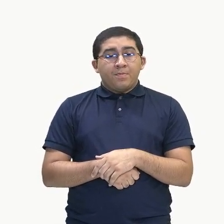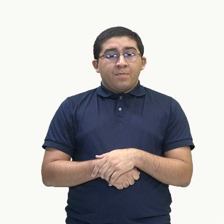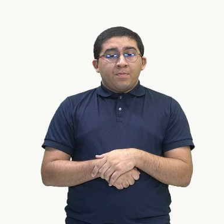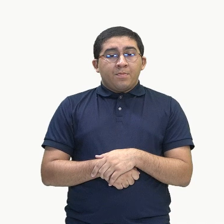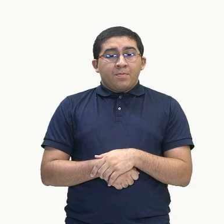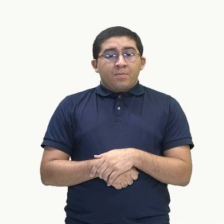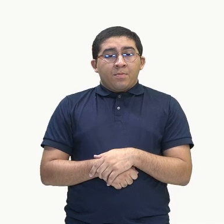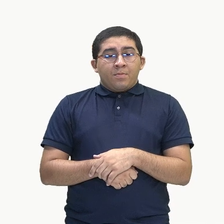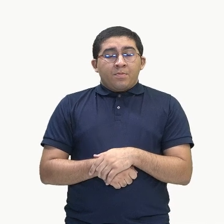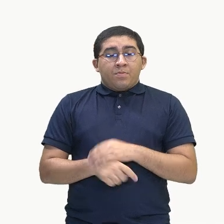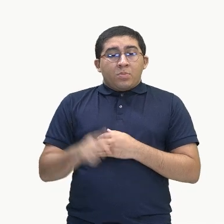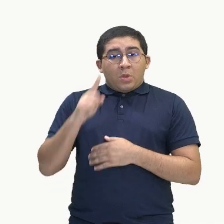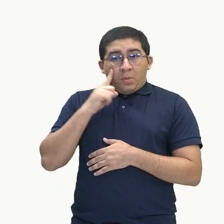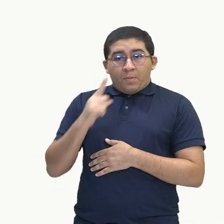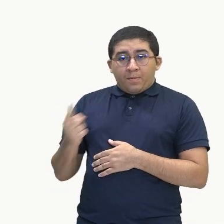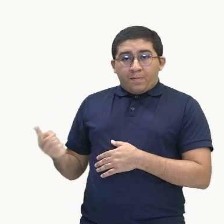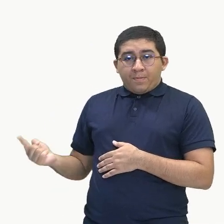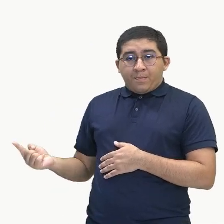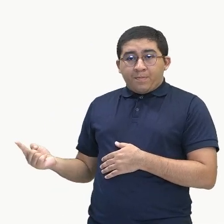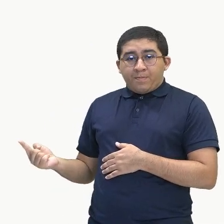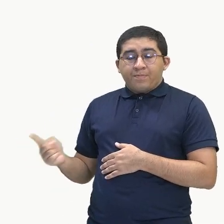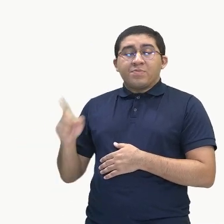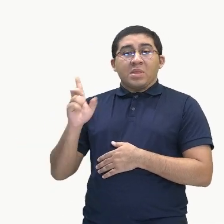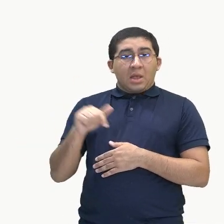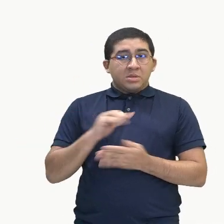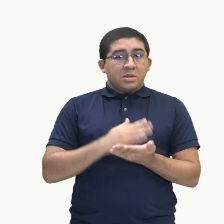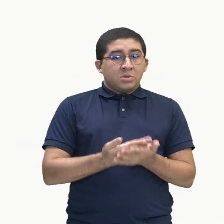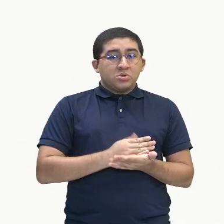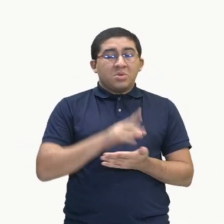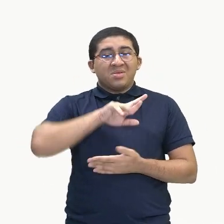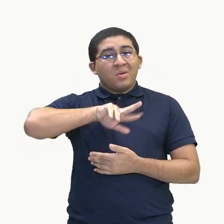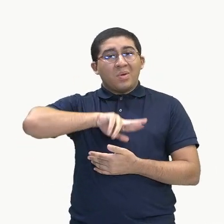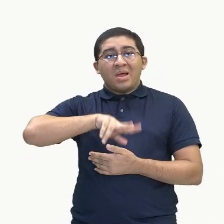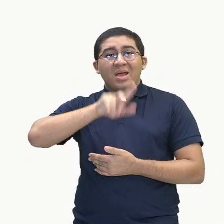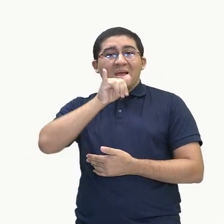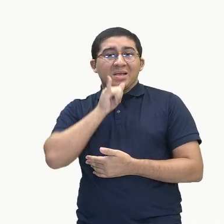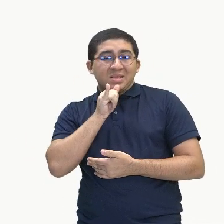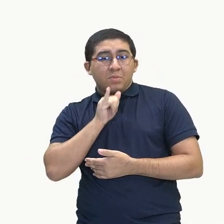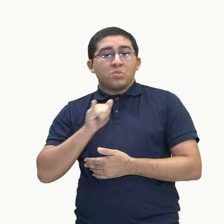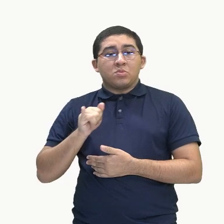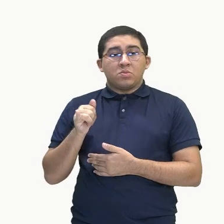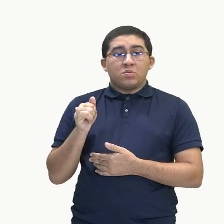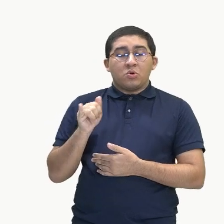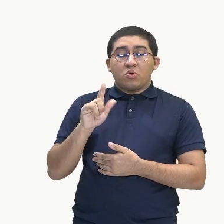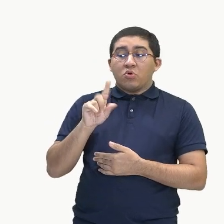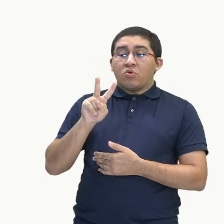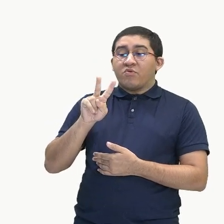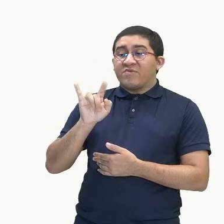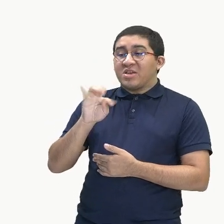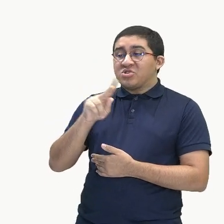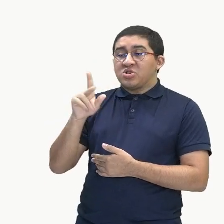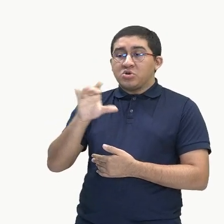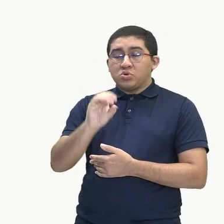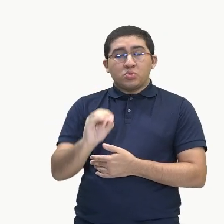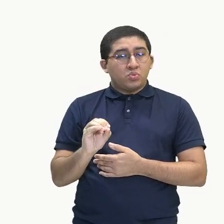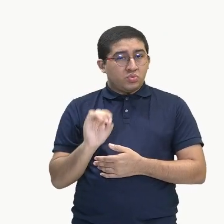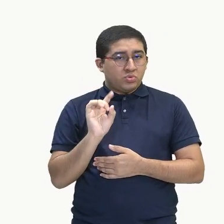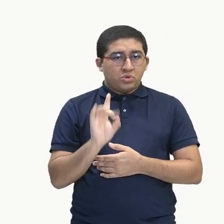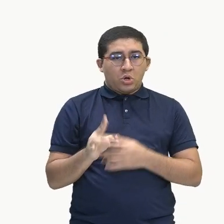Ler, é assim que você vai traduzir. Você não vai traduzir viajando é caro, só porque